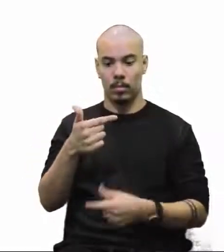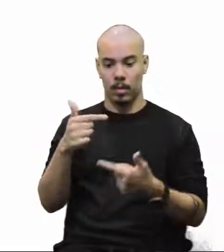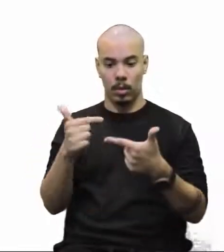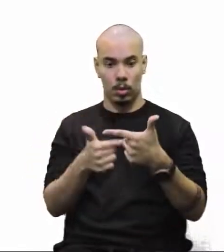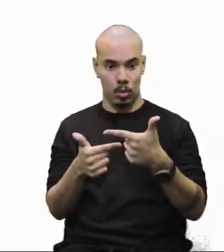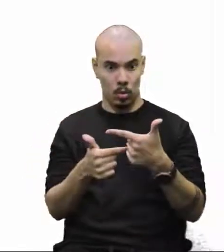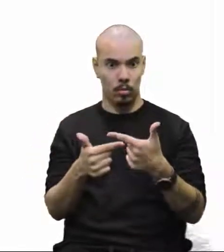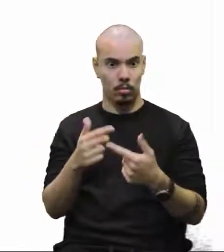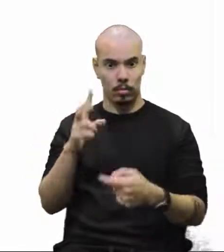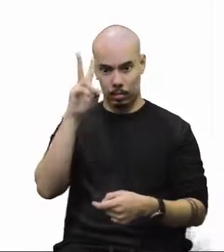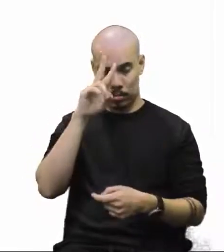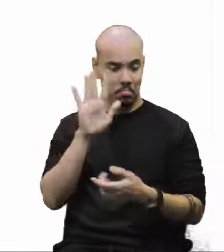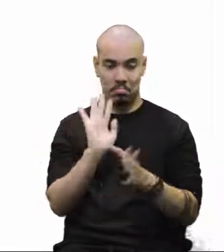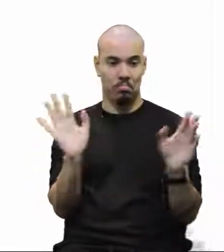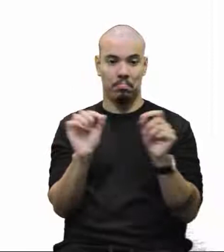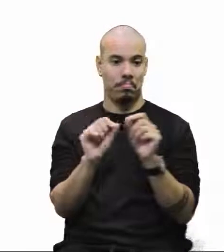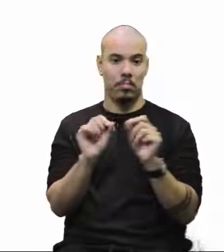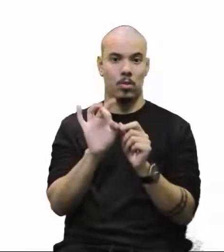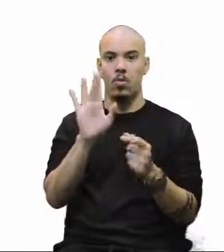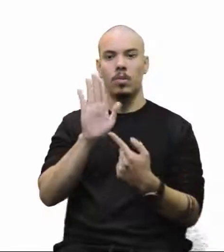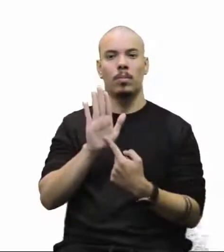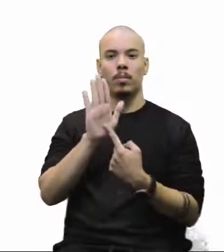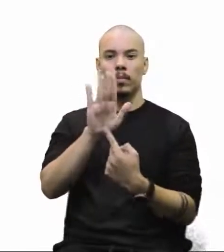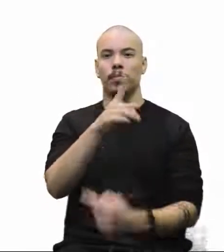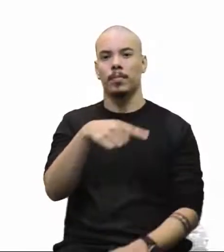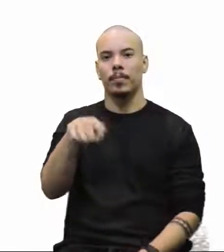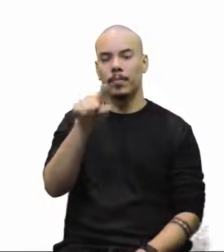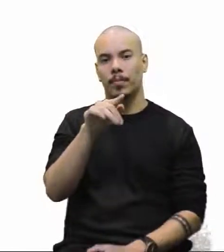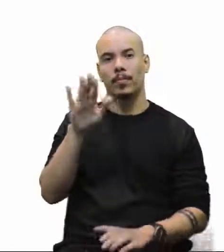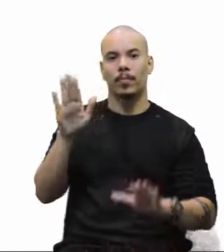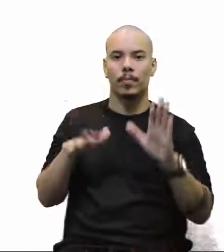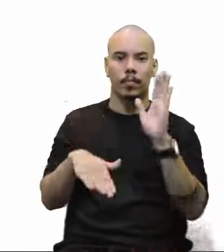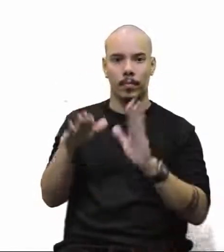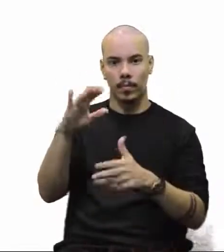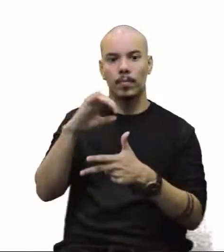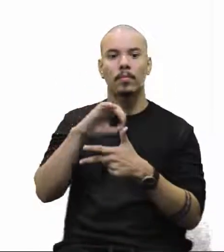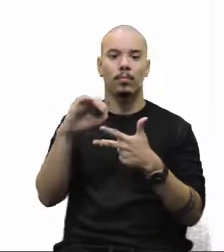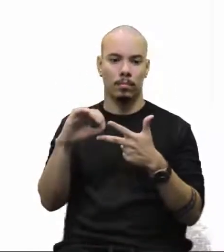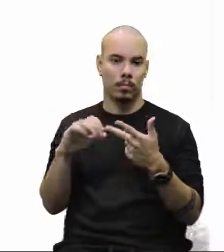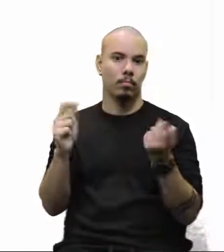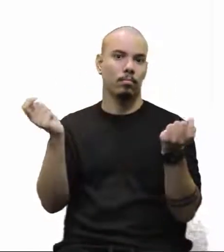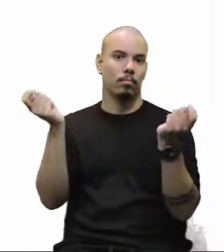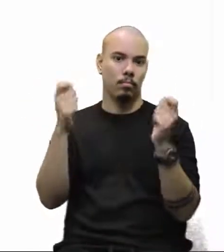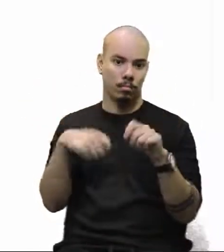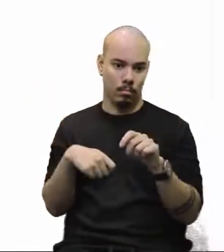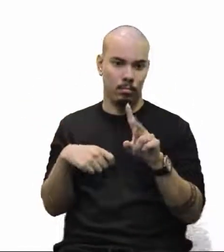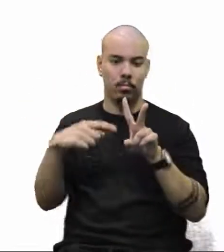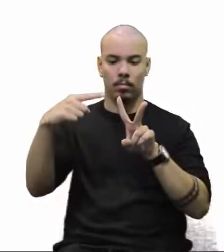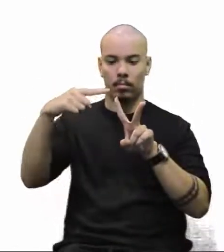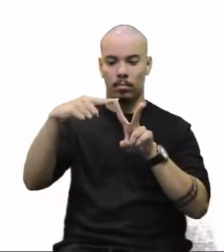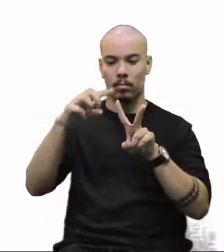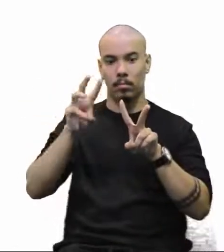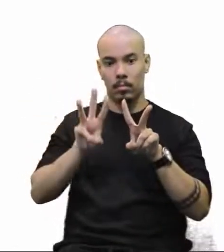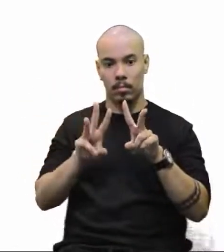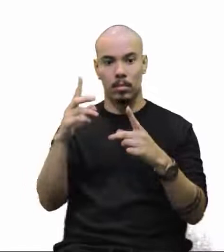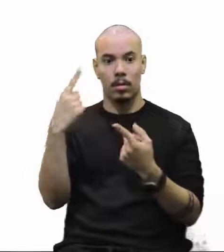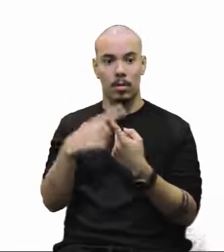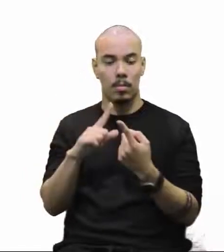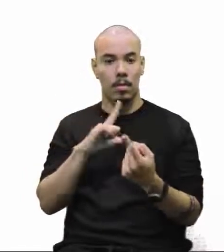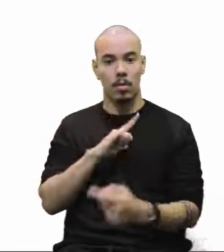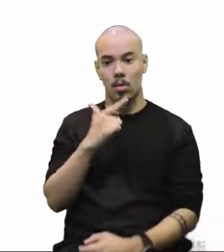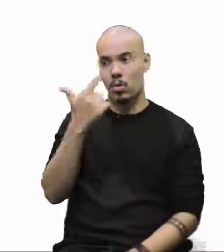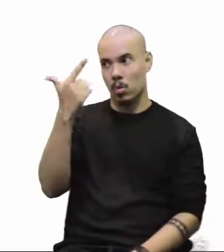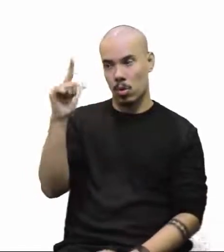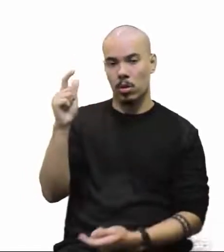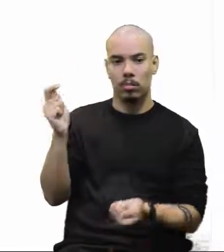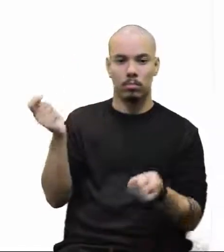lembra? Só para mostrar para vocês, às vezes no Enem vai vir raiz de 3, porque vai ter uma outra raiz de 3 aí para